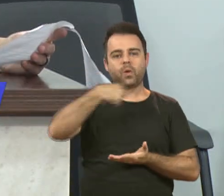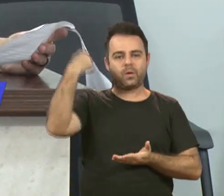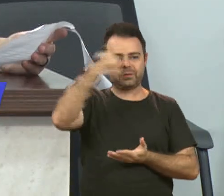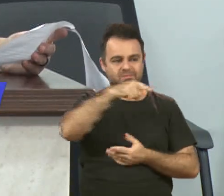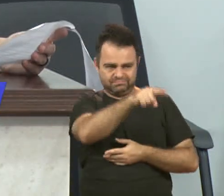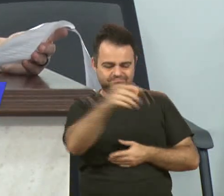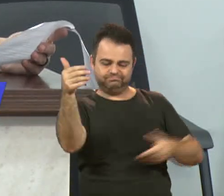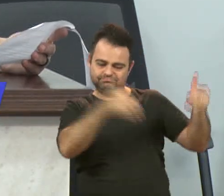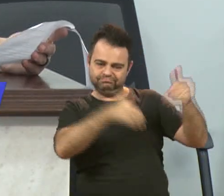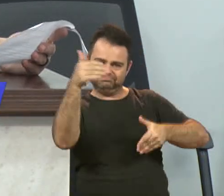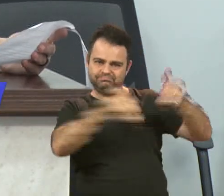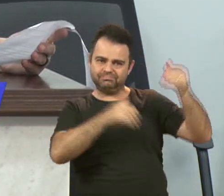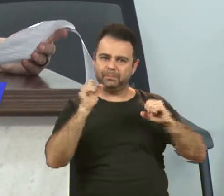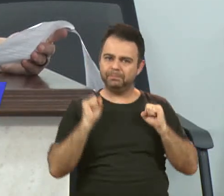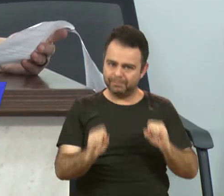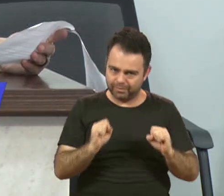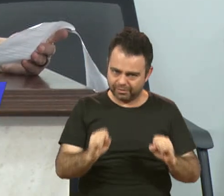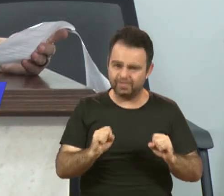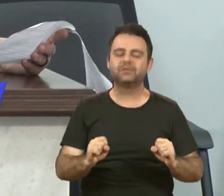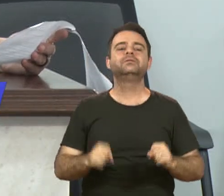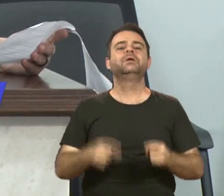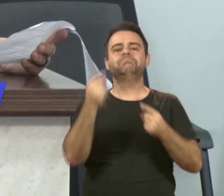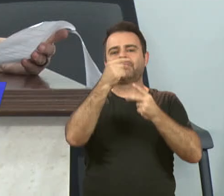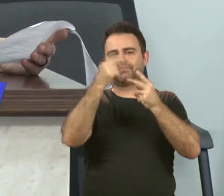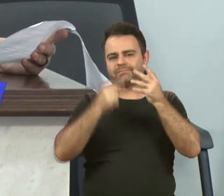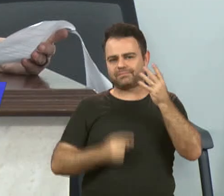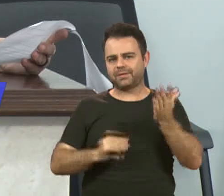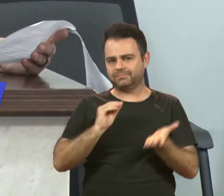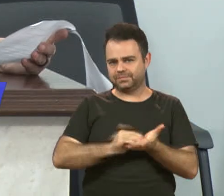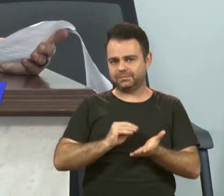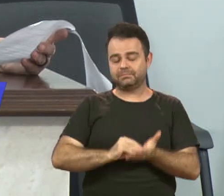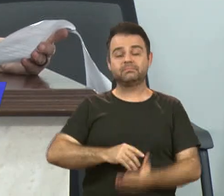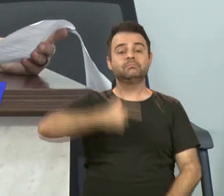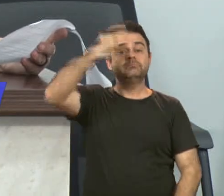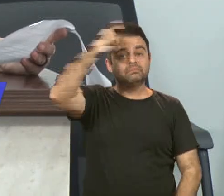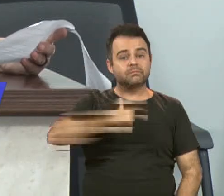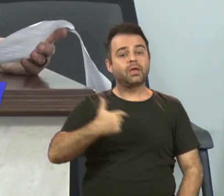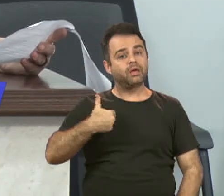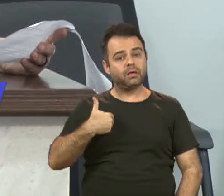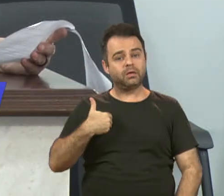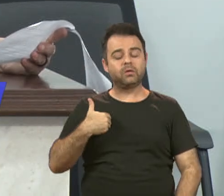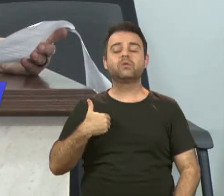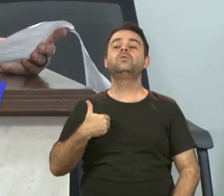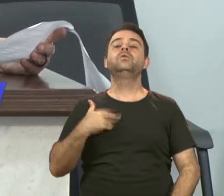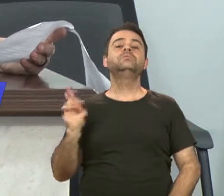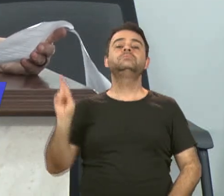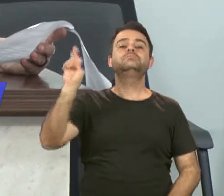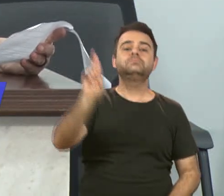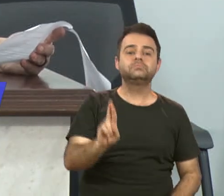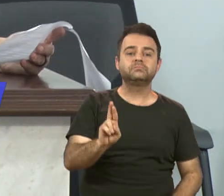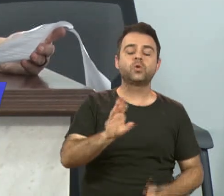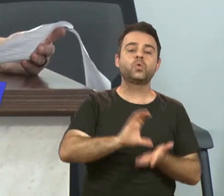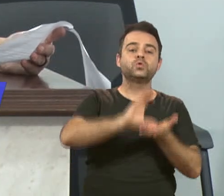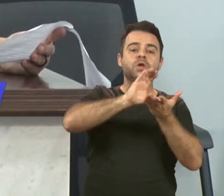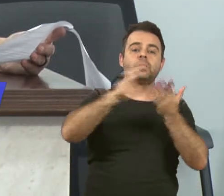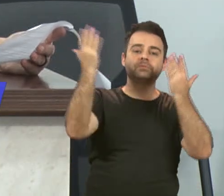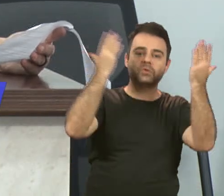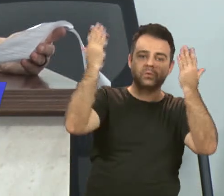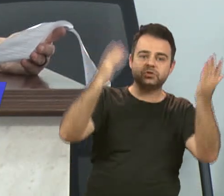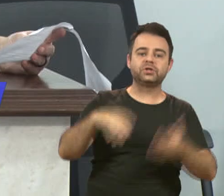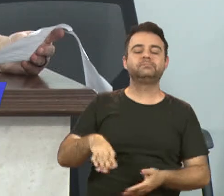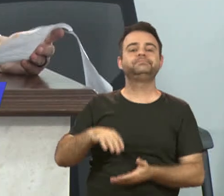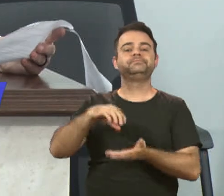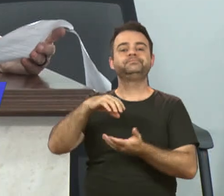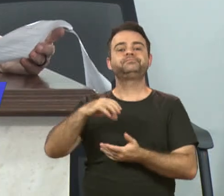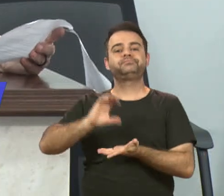pessoal, repudiamos, e eu estou aqui em nome dos Conselhos de Serviço Social, do Conselho de Psicologia, do Fórum dos Trabalhadores